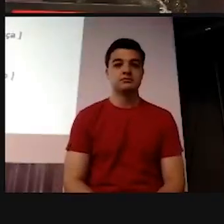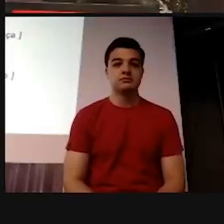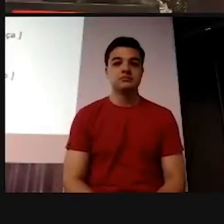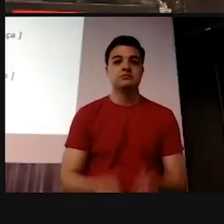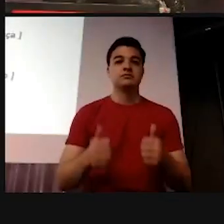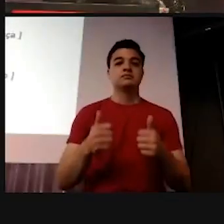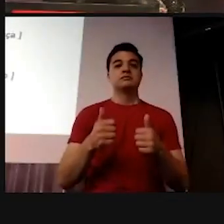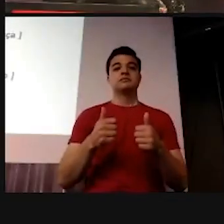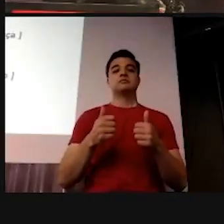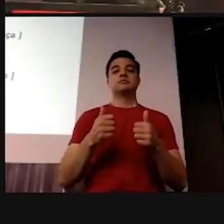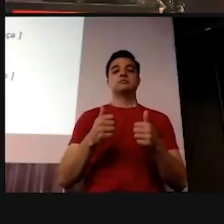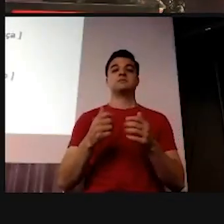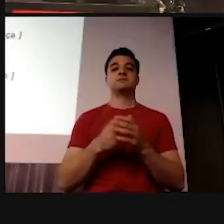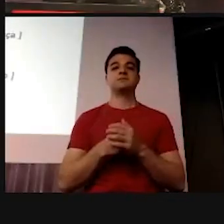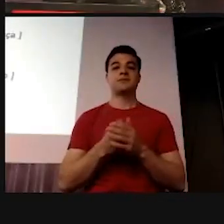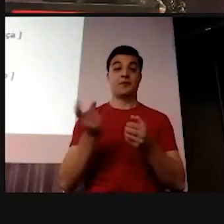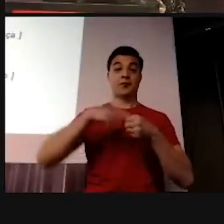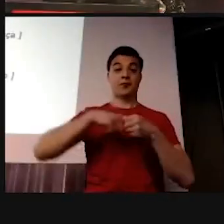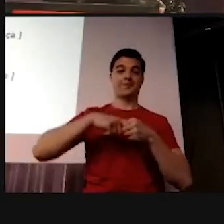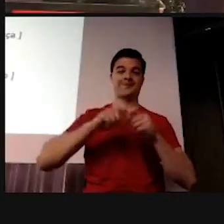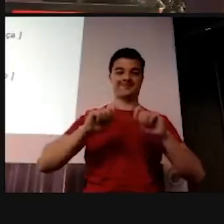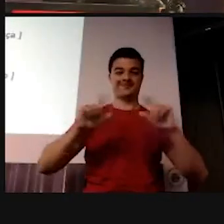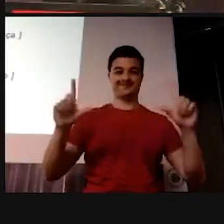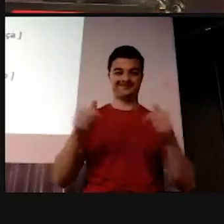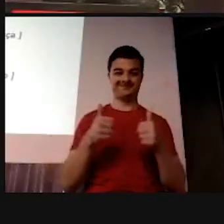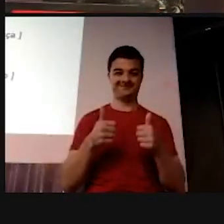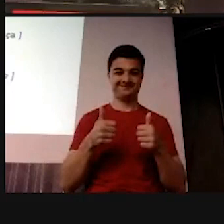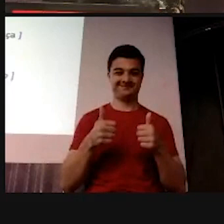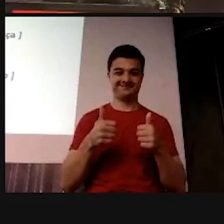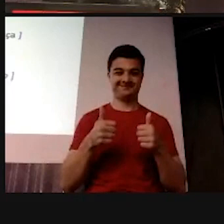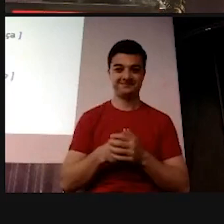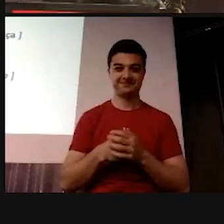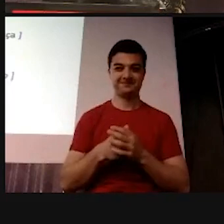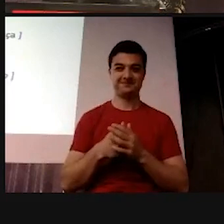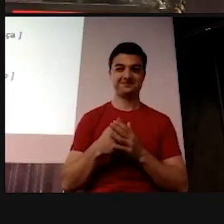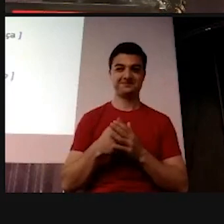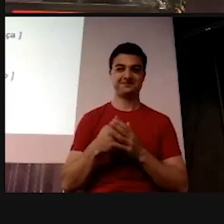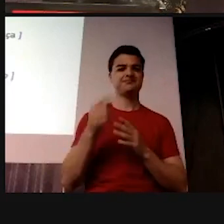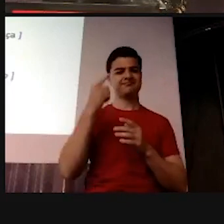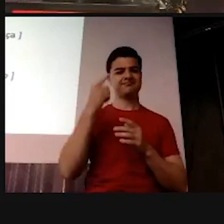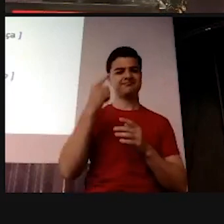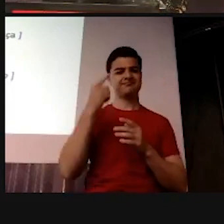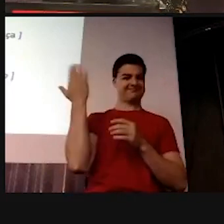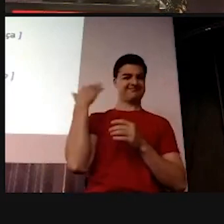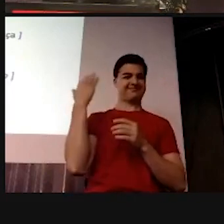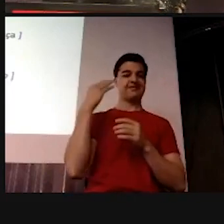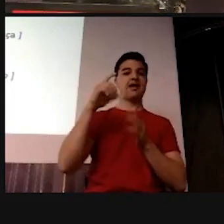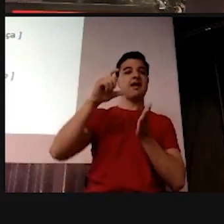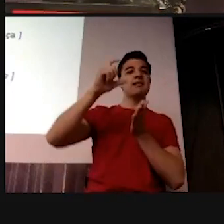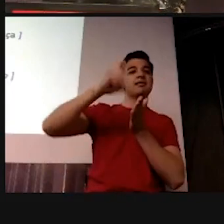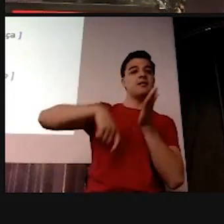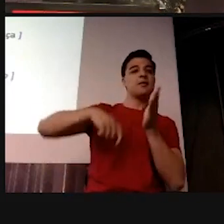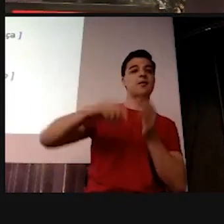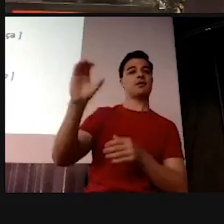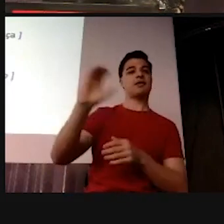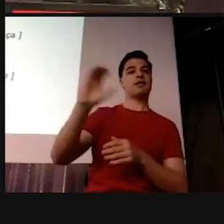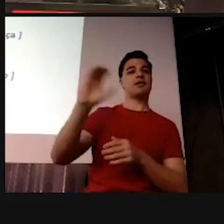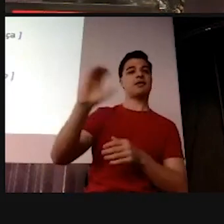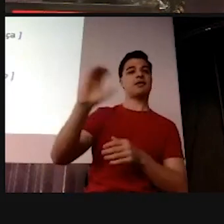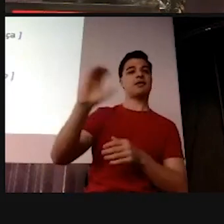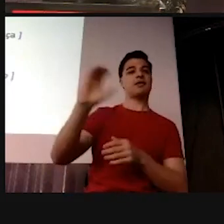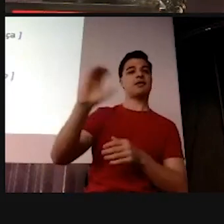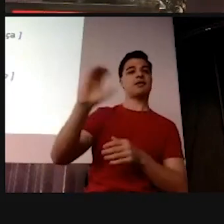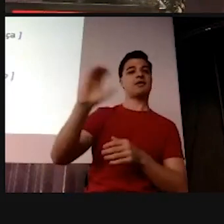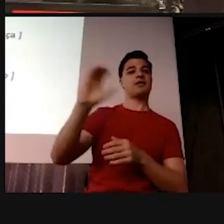Eu sempre digo, como é que era pedir cartão de crédito antigamente? Alguém lembra? quem tem mais ou menos a minha idade, né? Porque tem gente aqui com cara